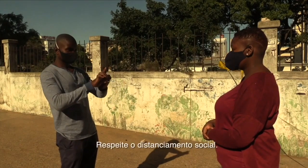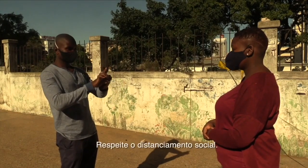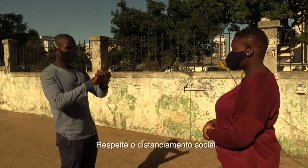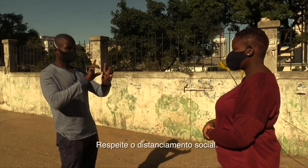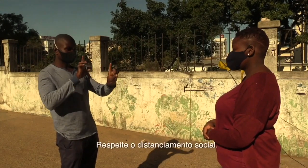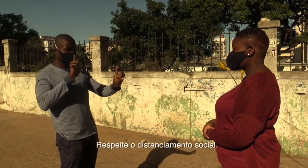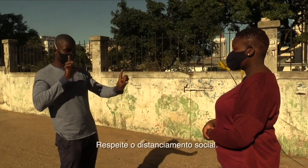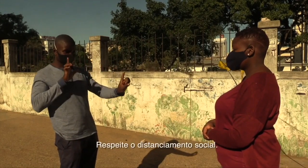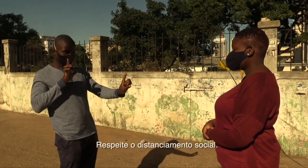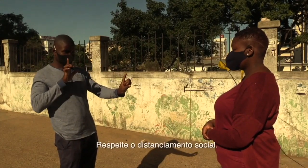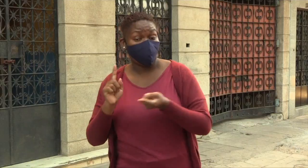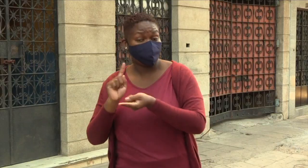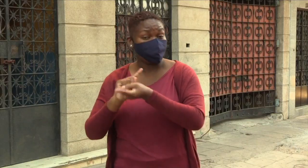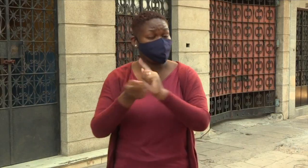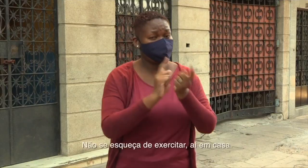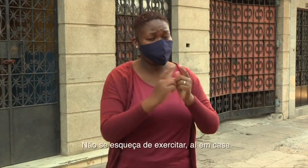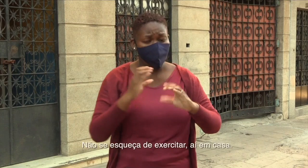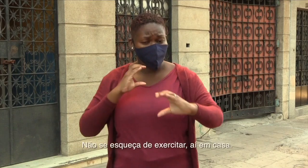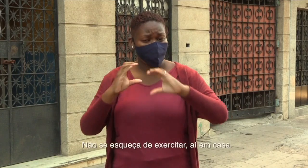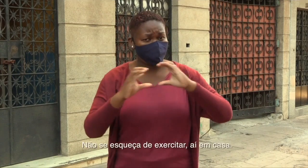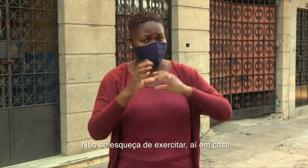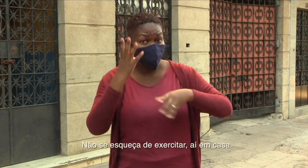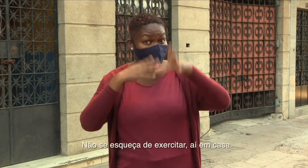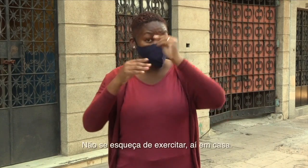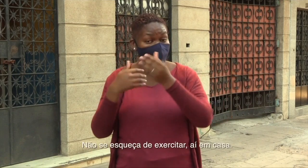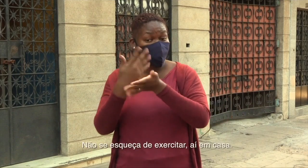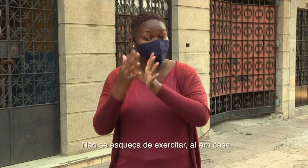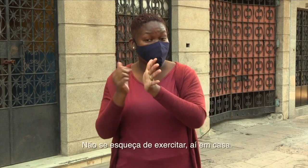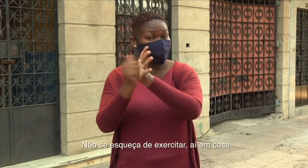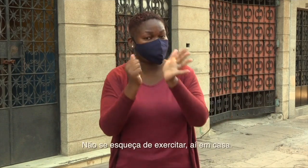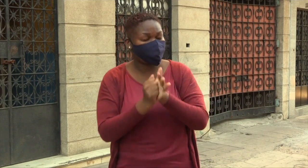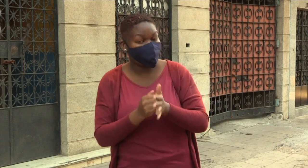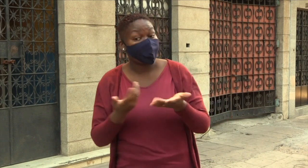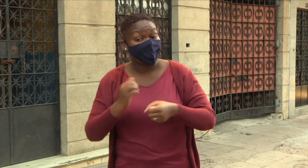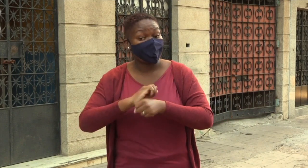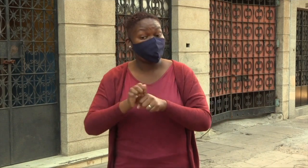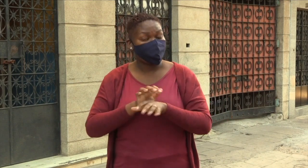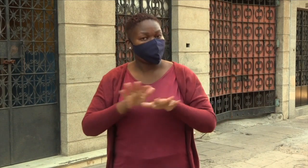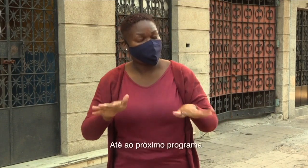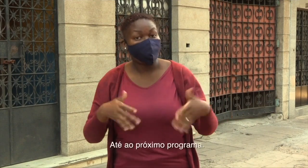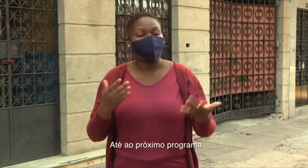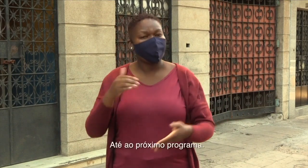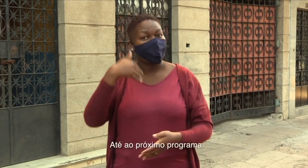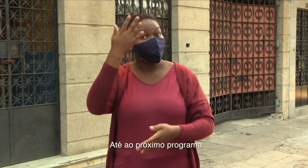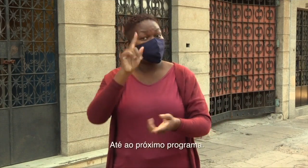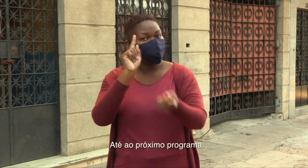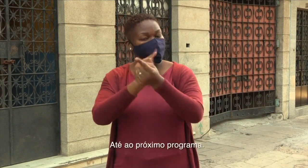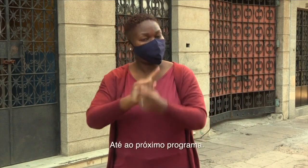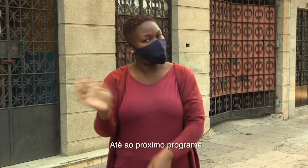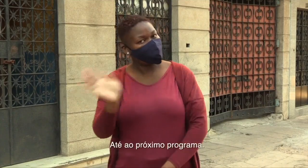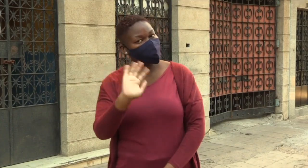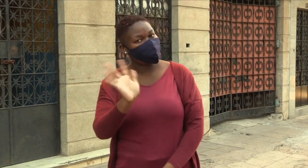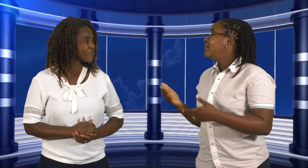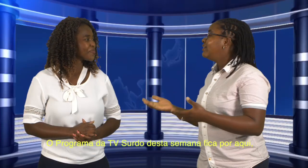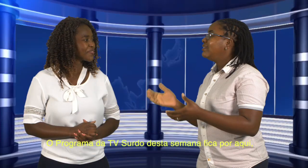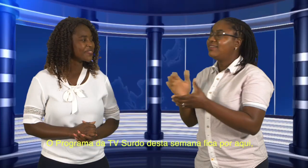Respeite o distanciamento social. Não se esqueça de exercitar aí em casa. Até ao próximo